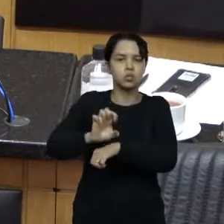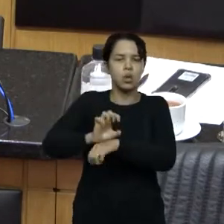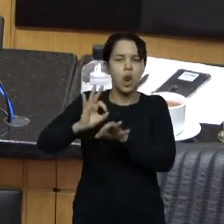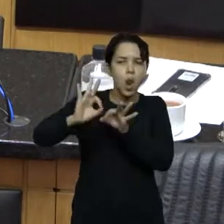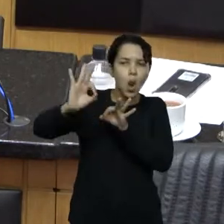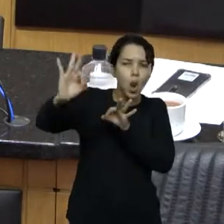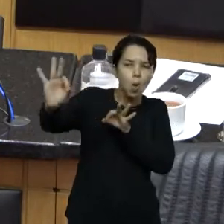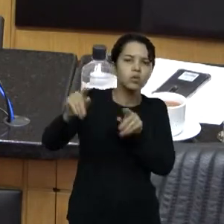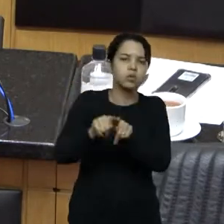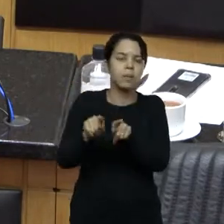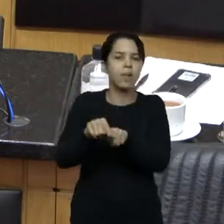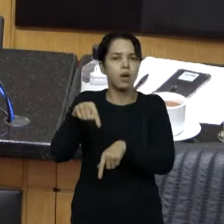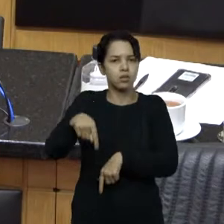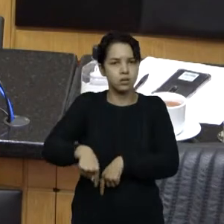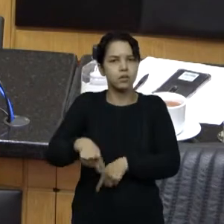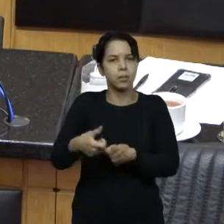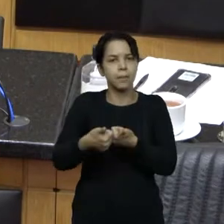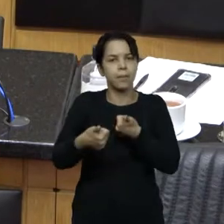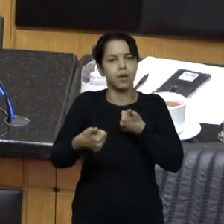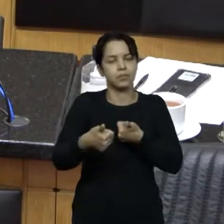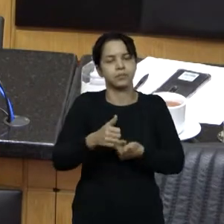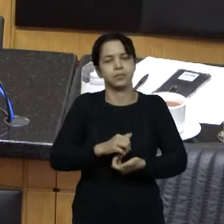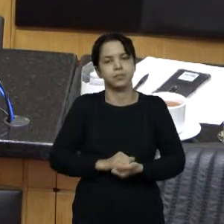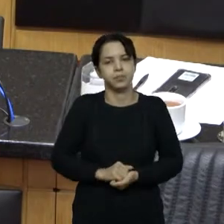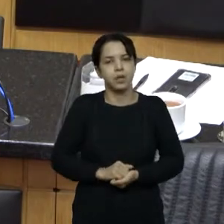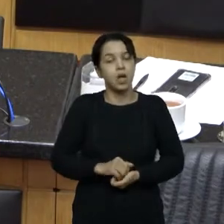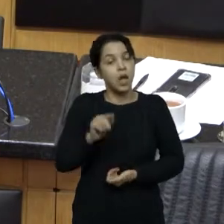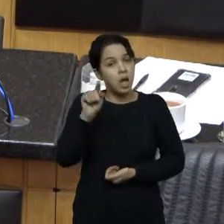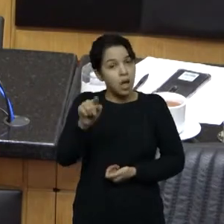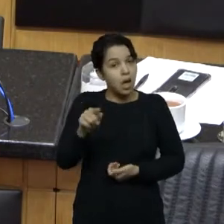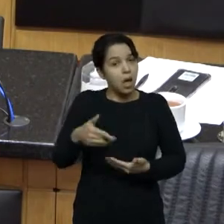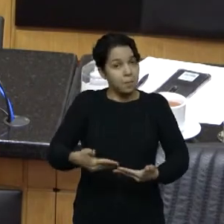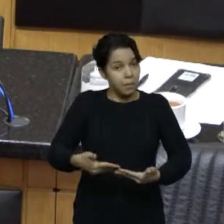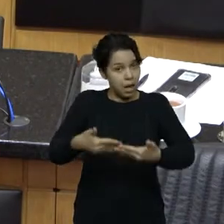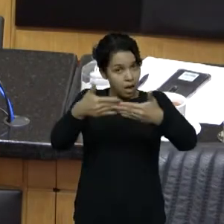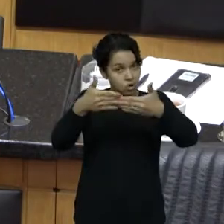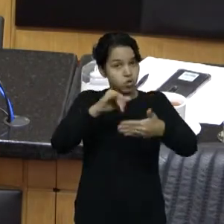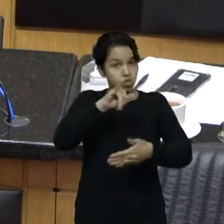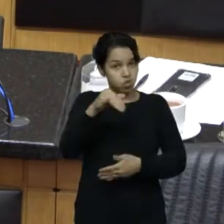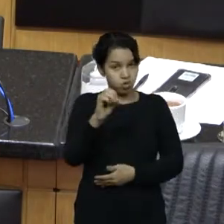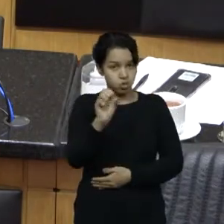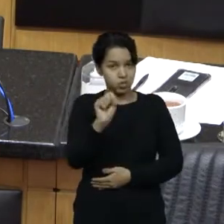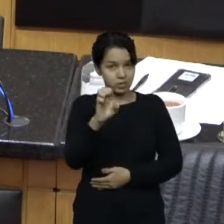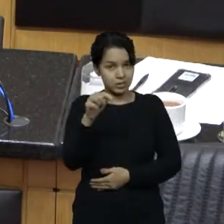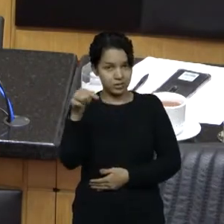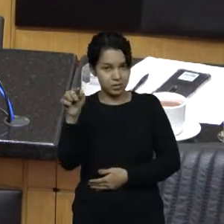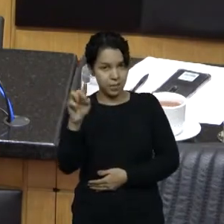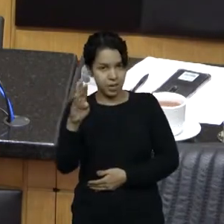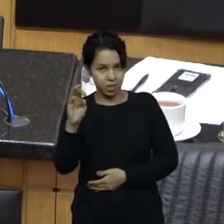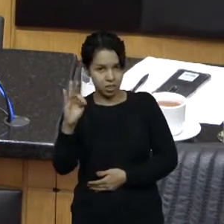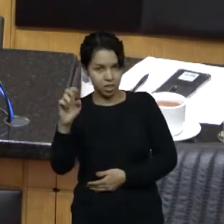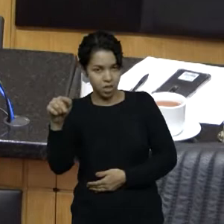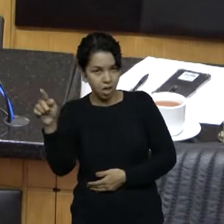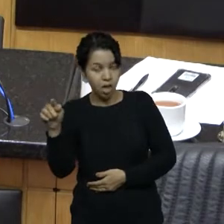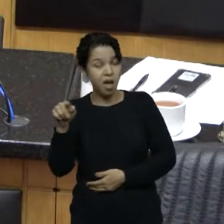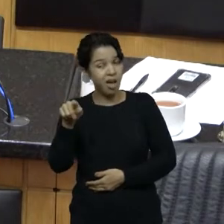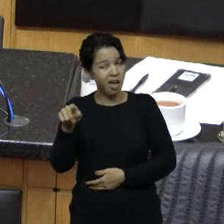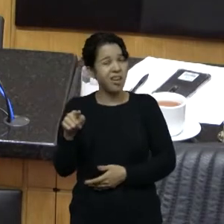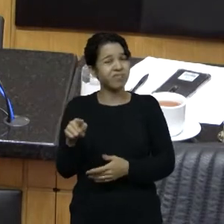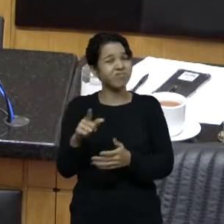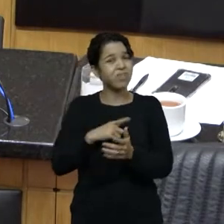a questão da barragem José boa até ela envolve questões burocráticas também a nível Federal